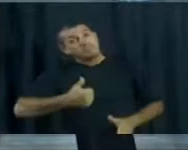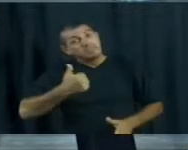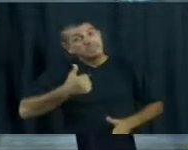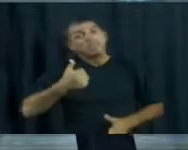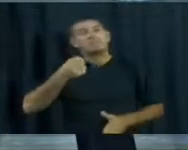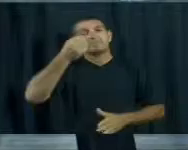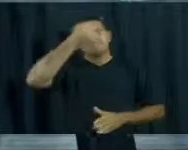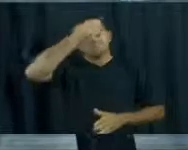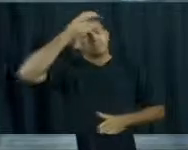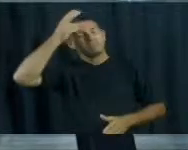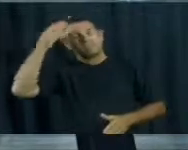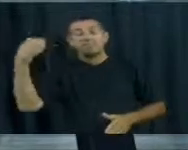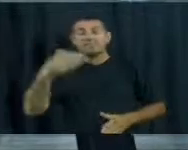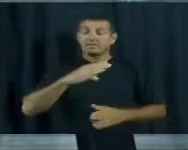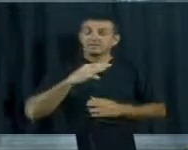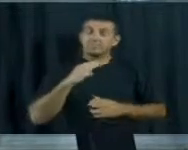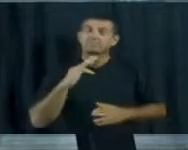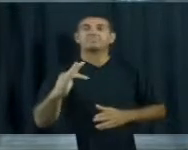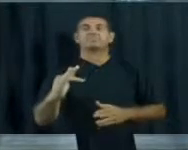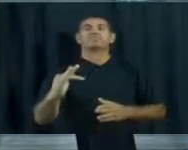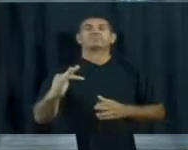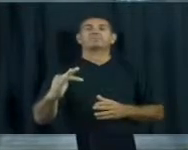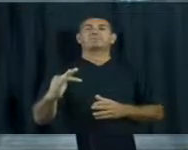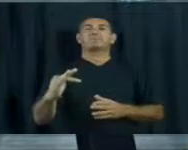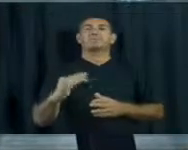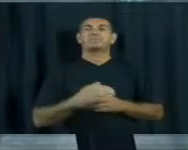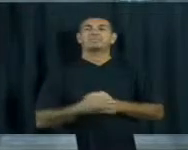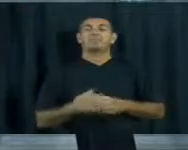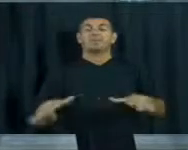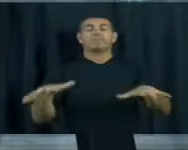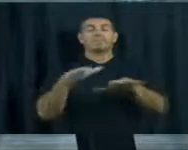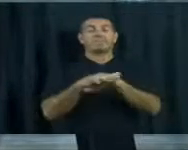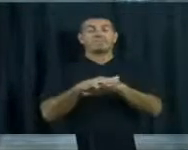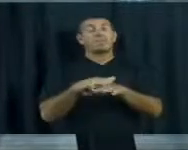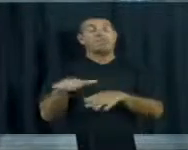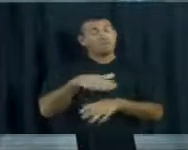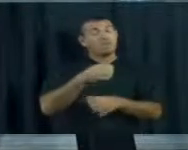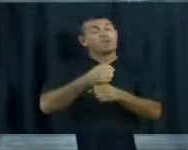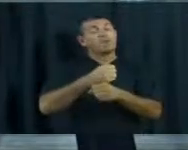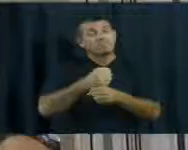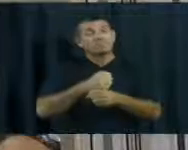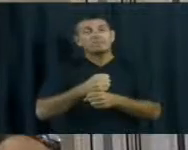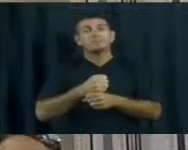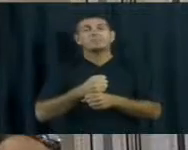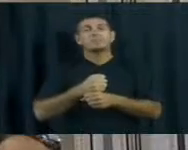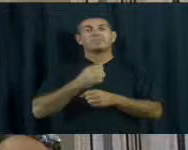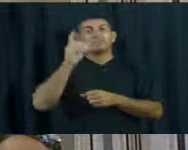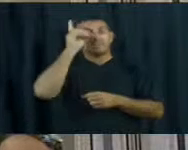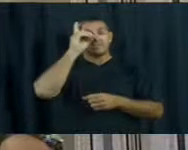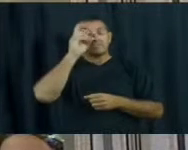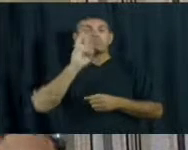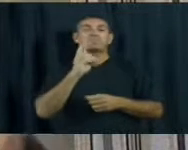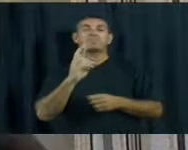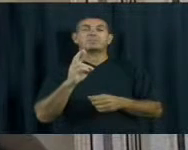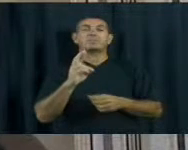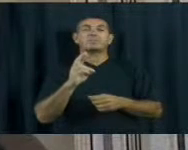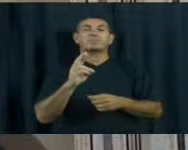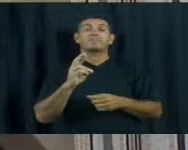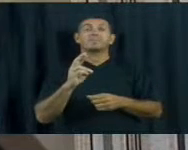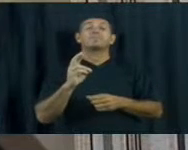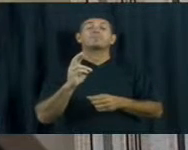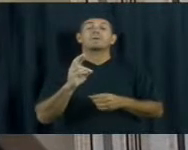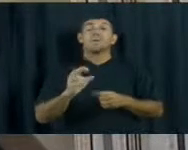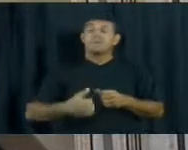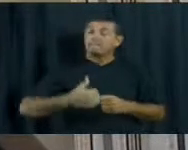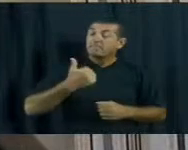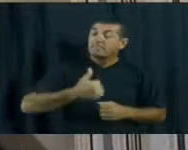com deficiência em Cabo Frio, até porque eu também não posso falar isso, né, gente? Porque tem um aninho só. Mas eu estou muito feliz de saber que também sou o